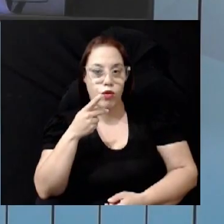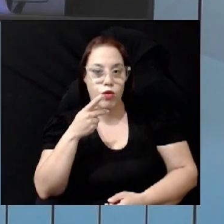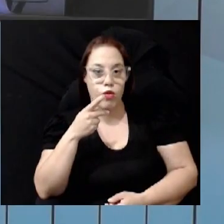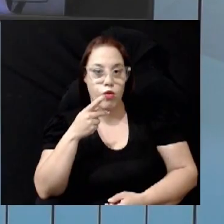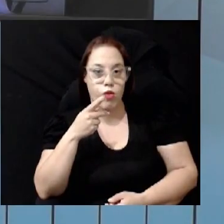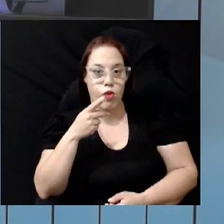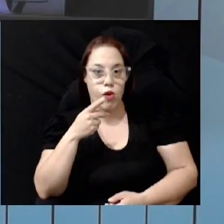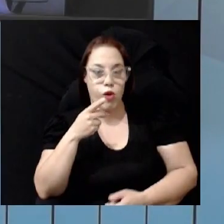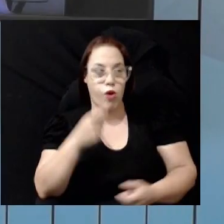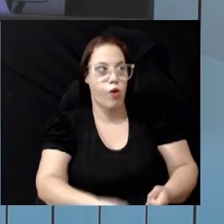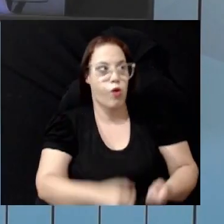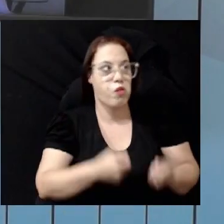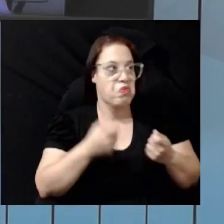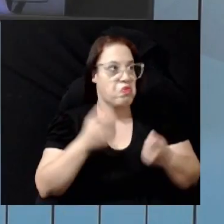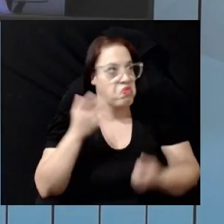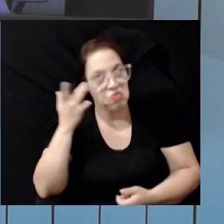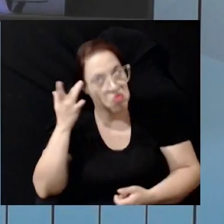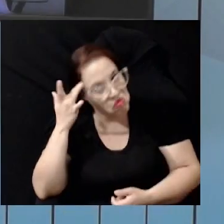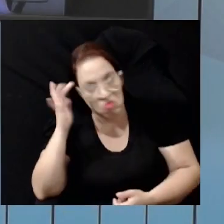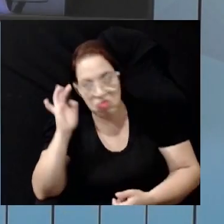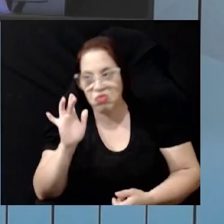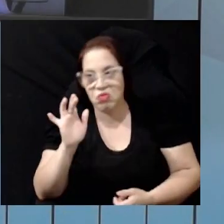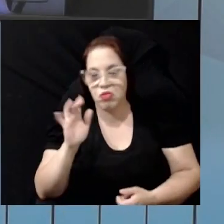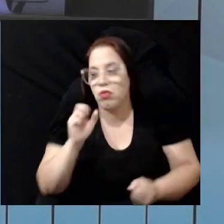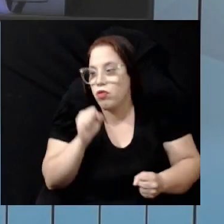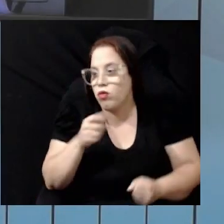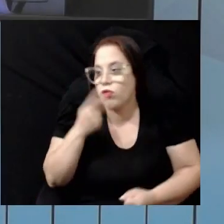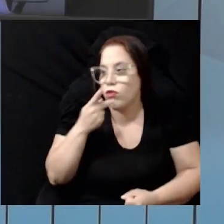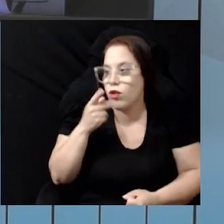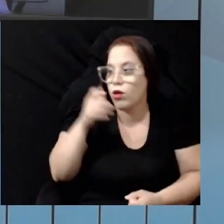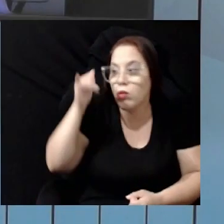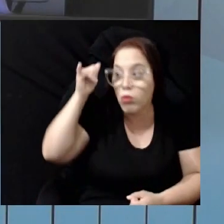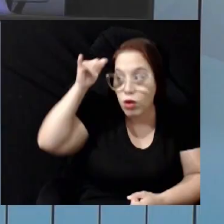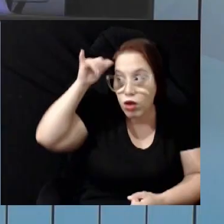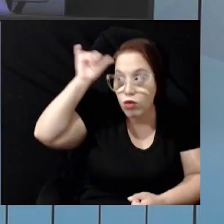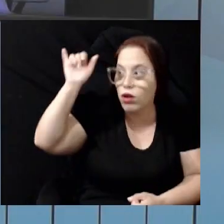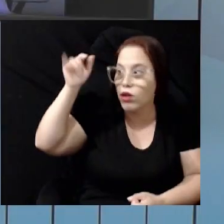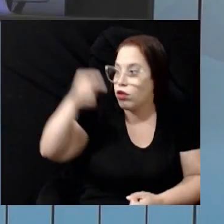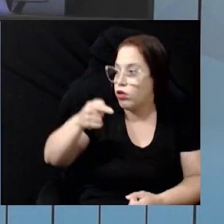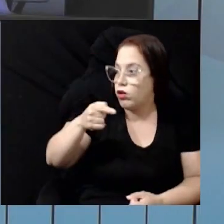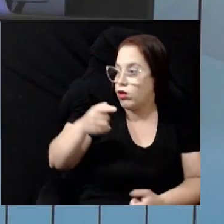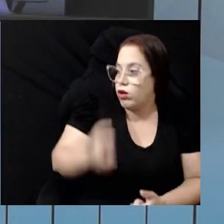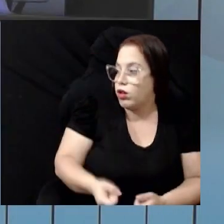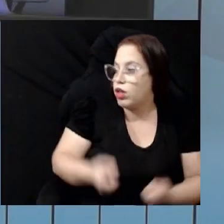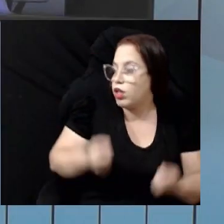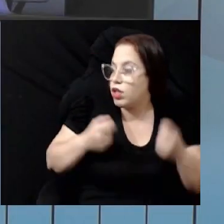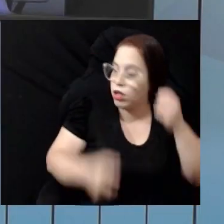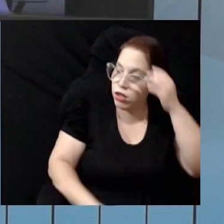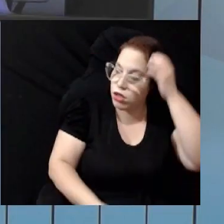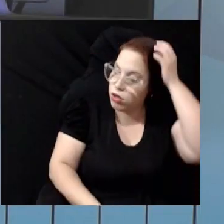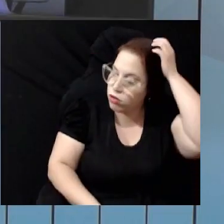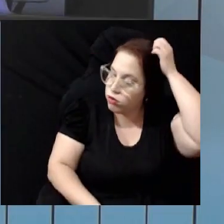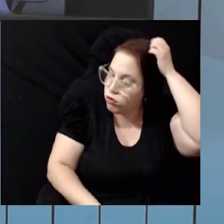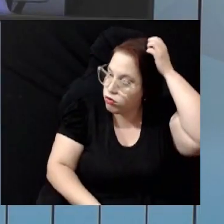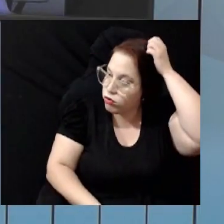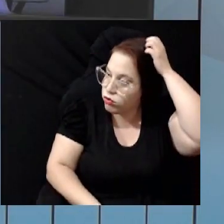da maioria ainda é desconhecida, a gente pode falar em prevenção nesse caso de câncer?